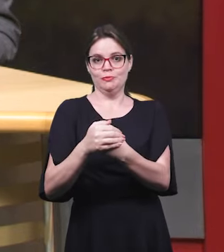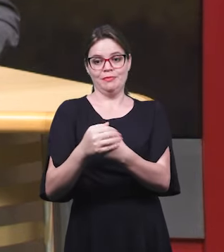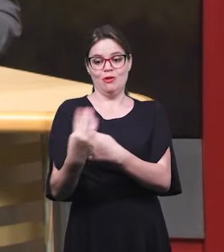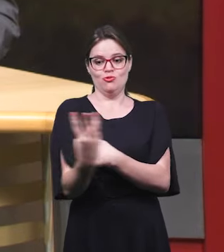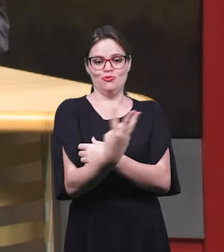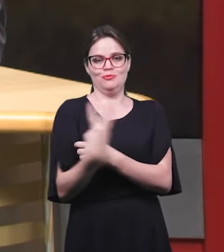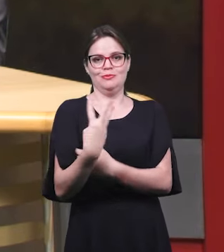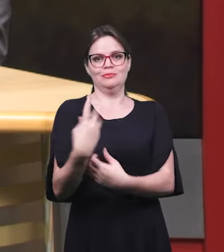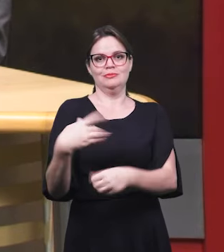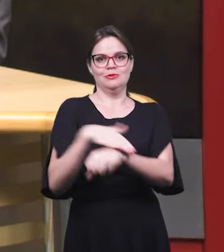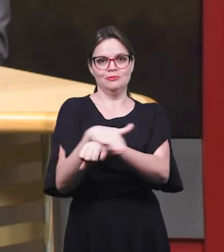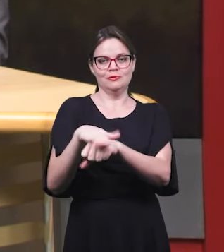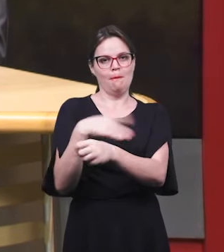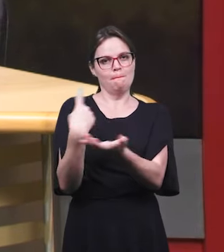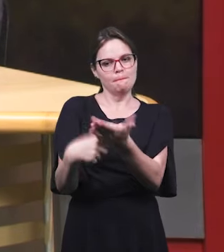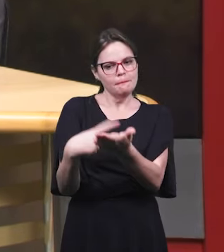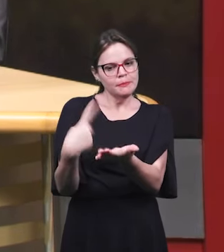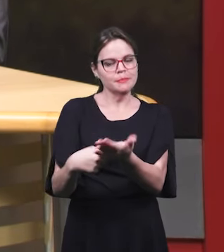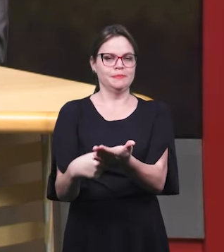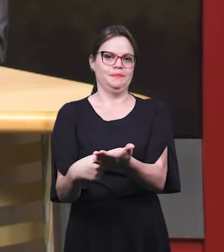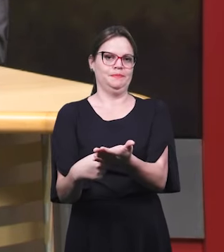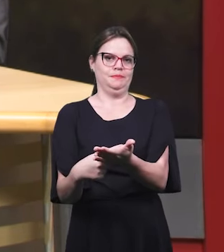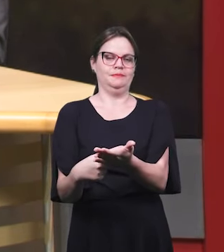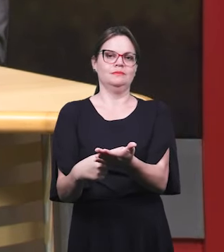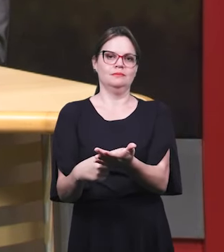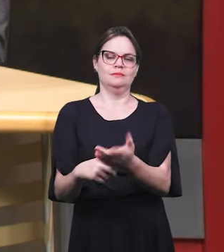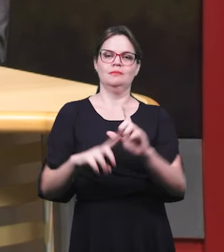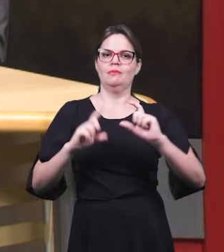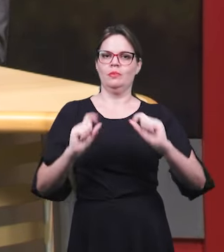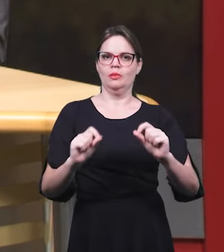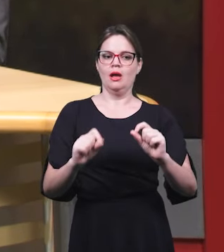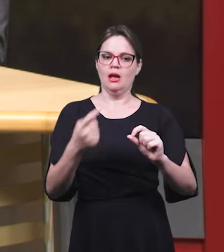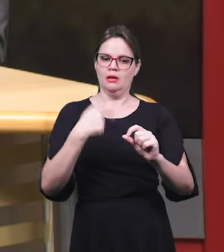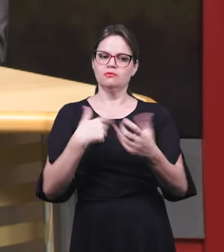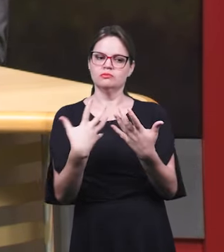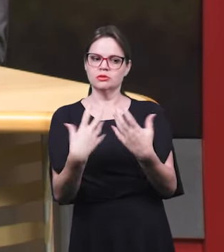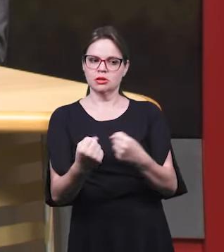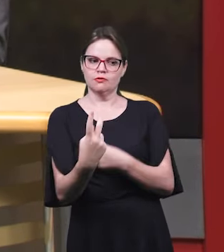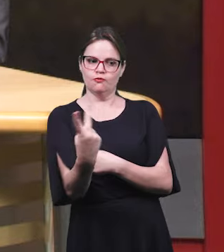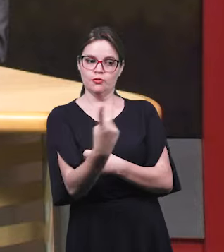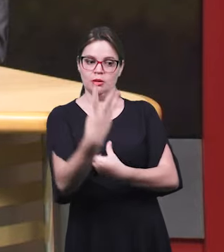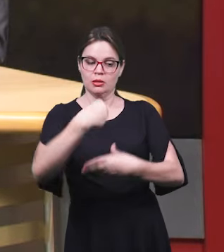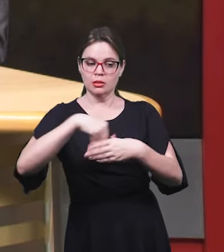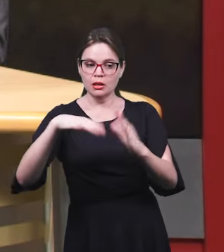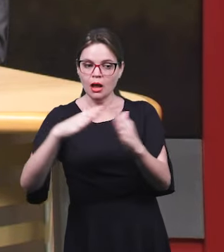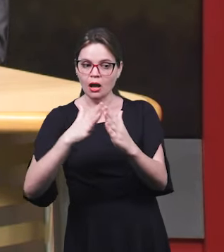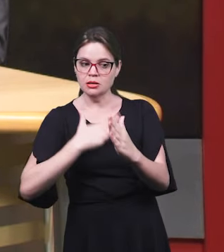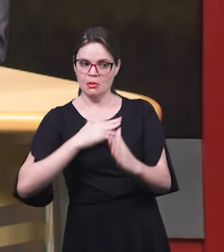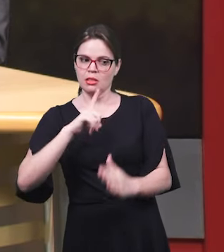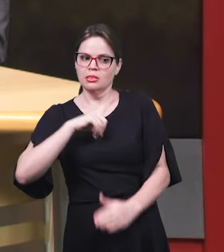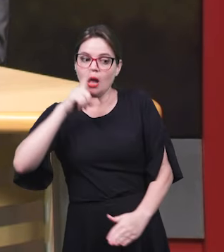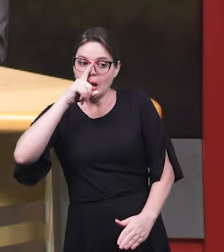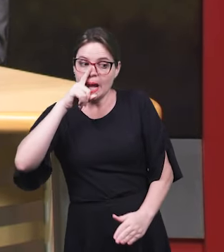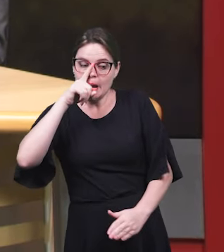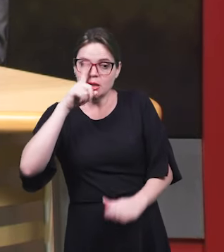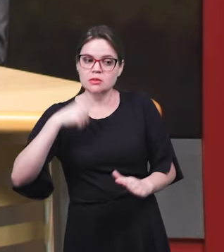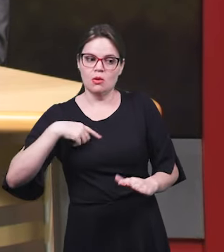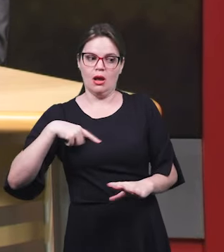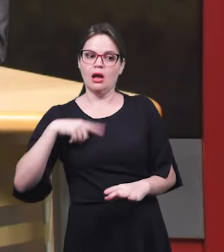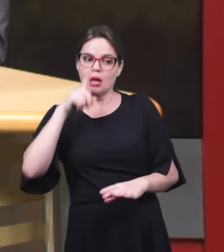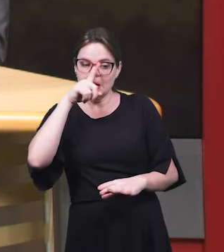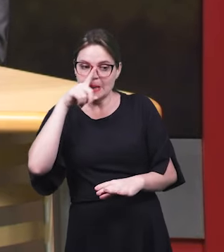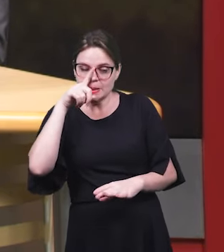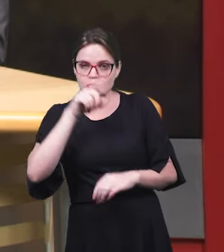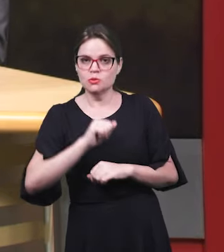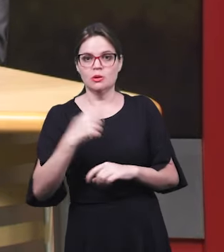um pacto, ali ela faz um pacto com aqueles espias, né? De que ela ia acolher e ela ia correr o risco, porque Sim.